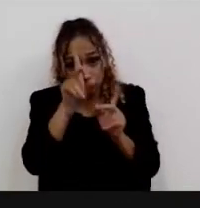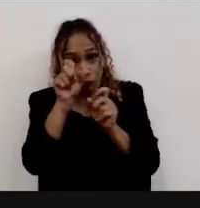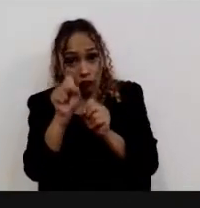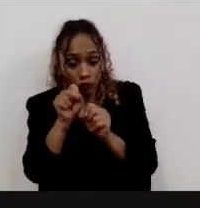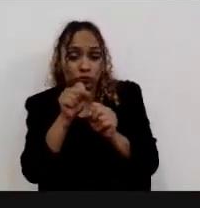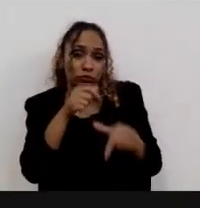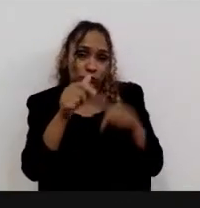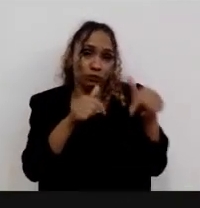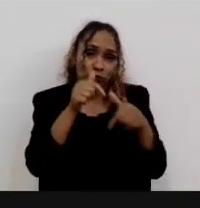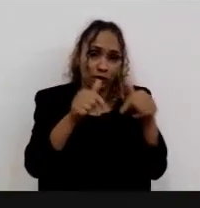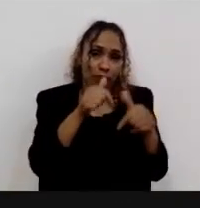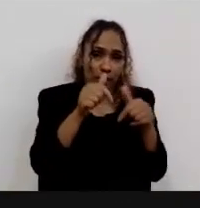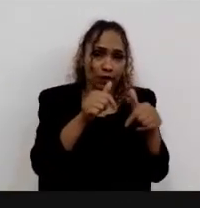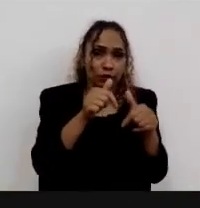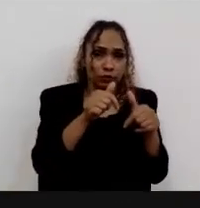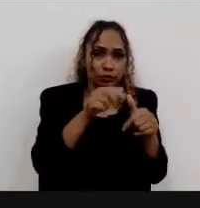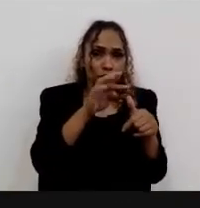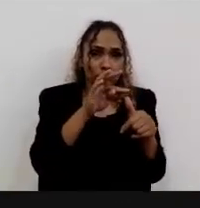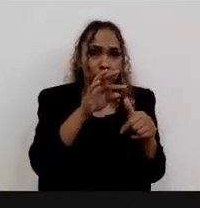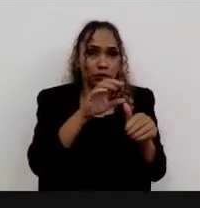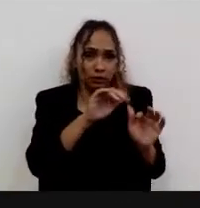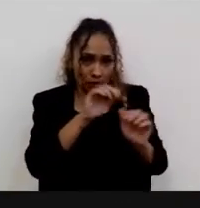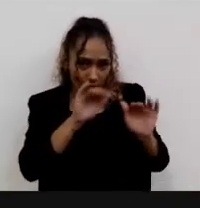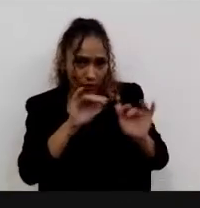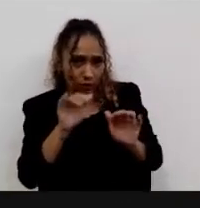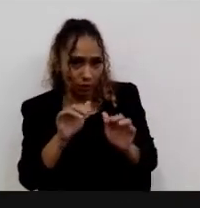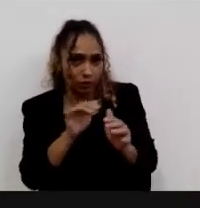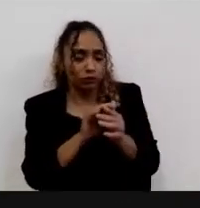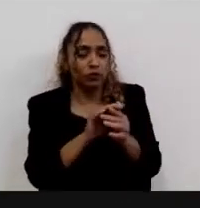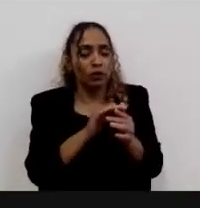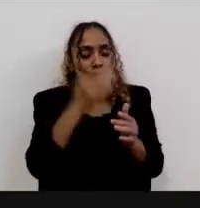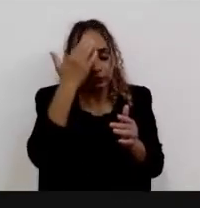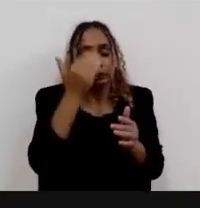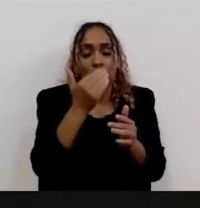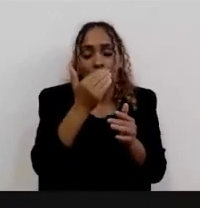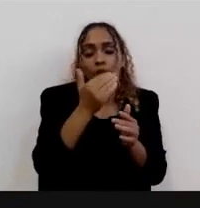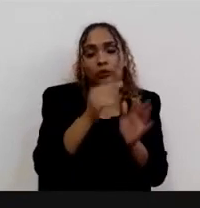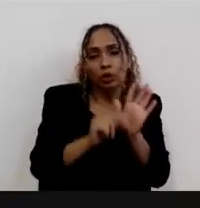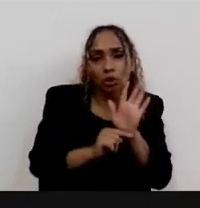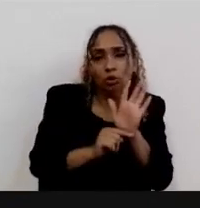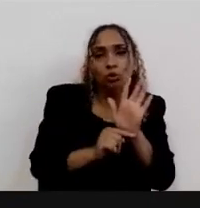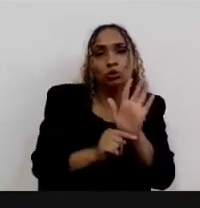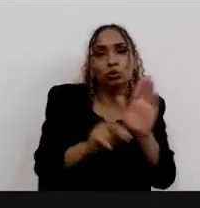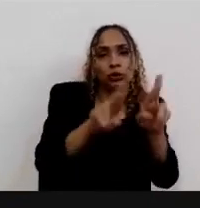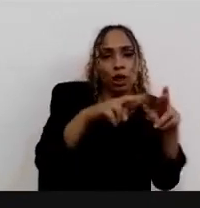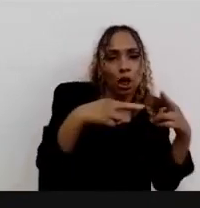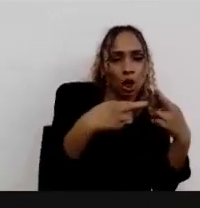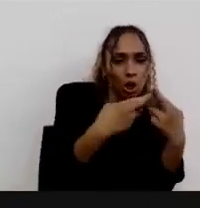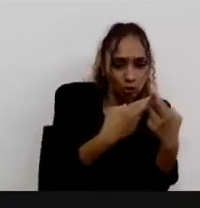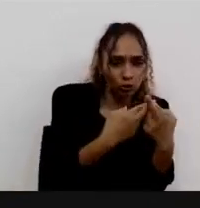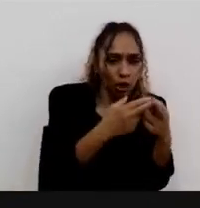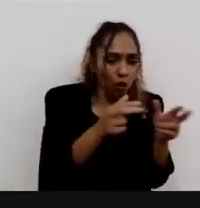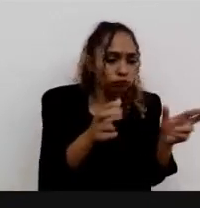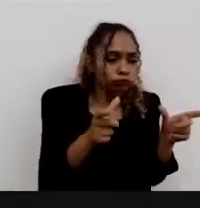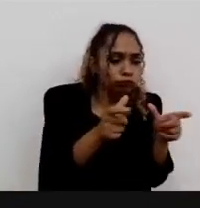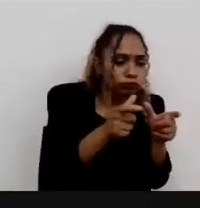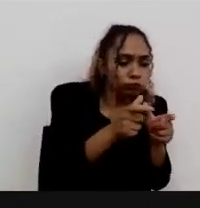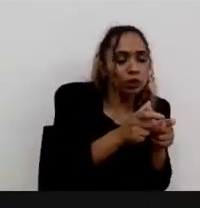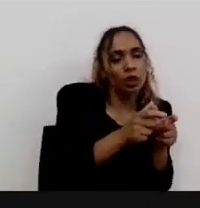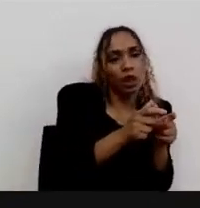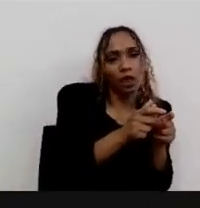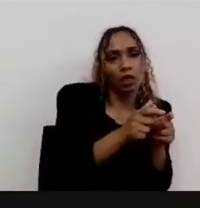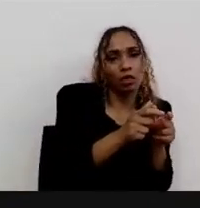para o trabalho do taquígrafo, né, tendo em vista que serve muito mais para essas reuniões pequenas, né, para essas reuniões